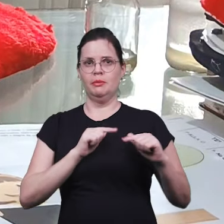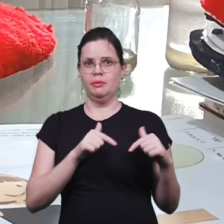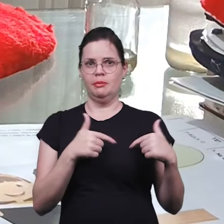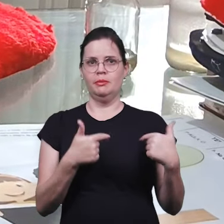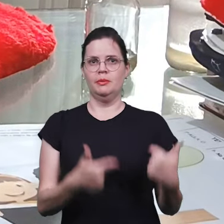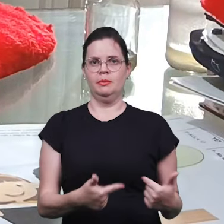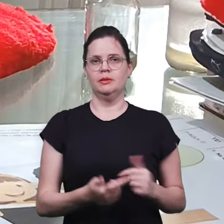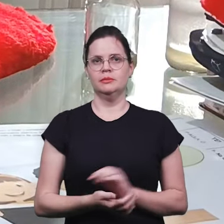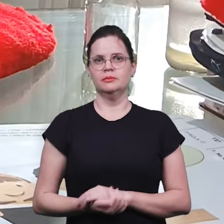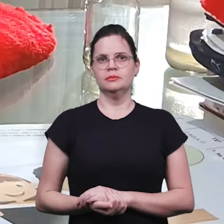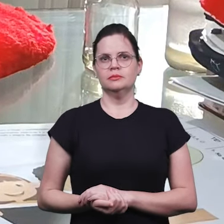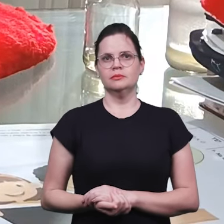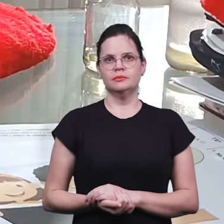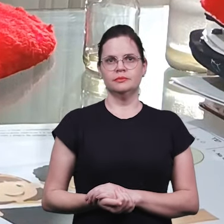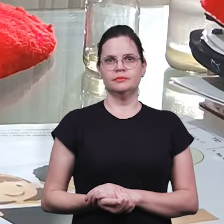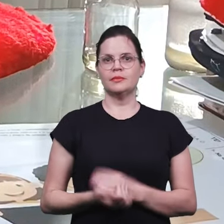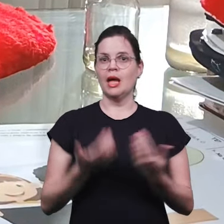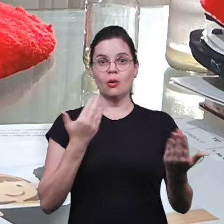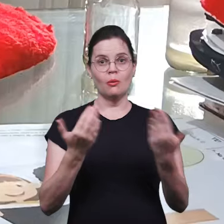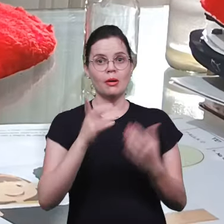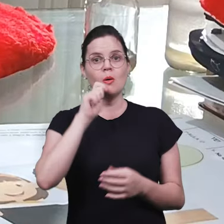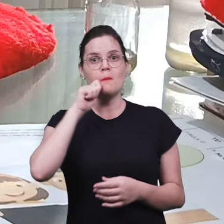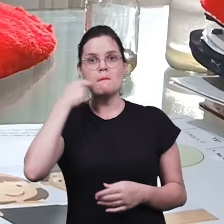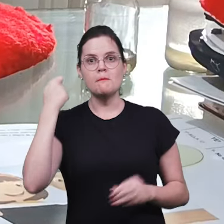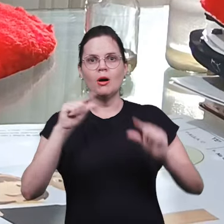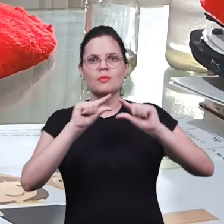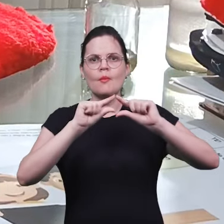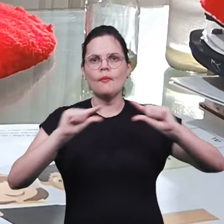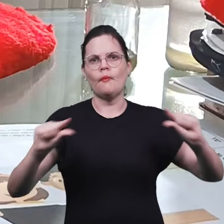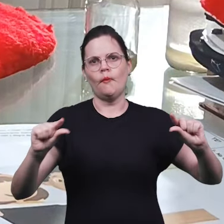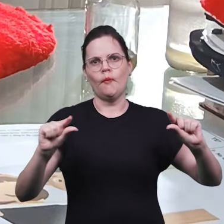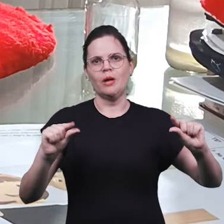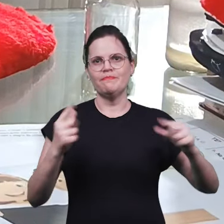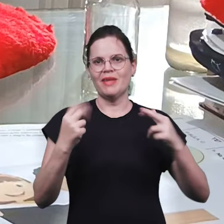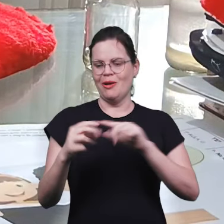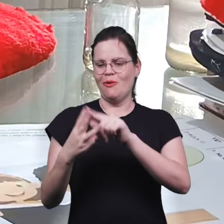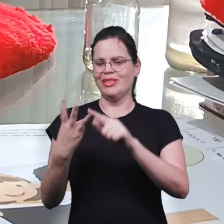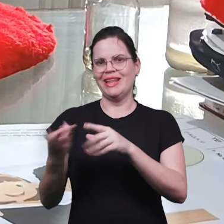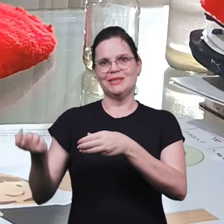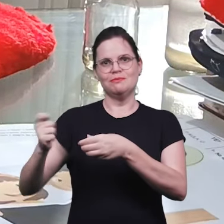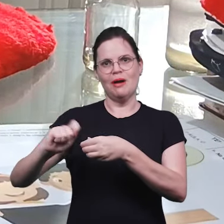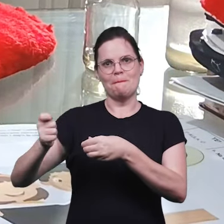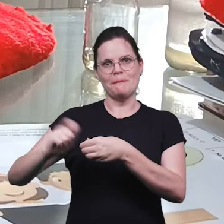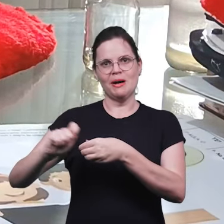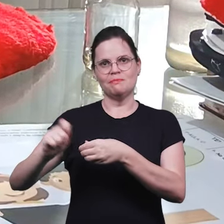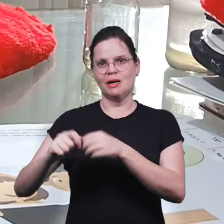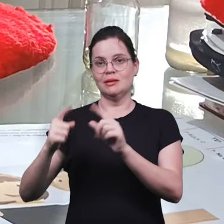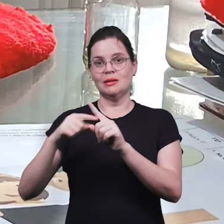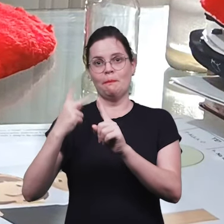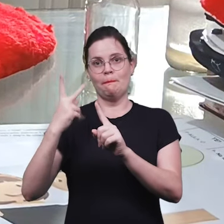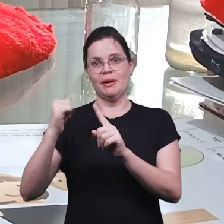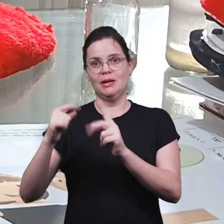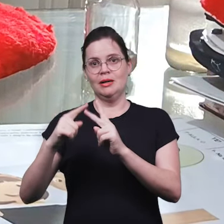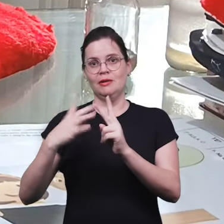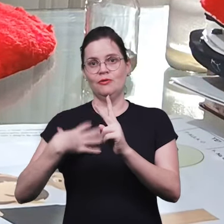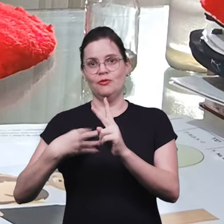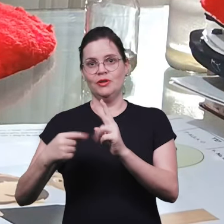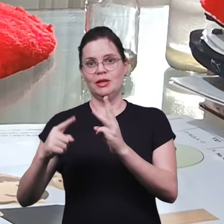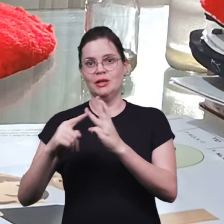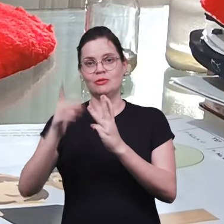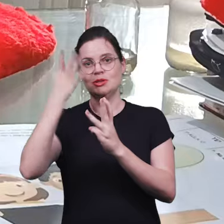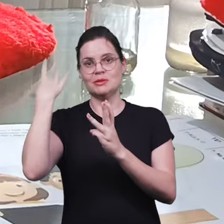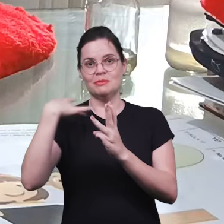nosso coração. É o pão sem fermento, são as três medidas que o Senhor nos deixou: Deus Pai, o Filho,